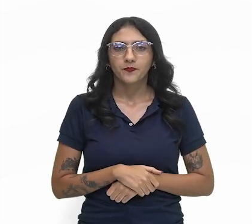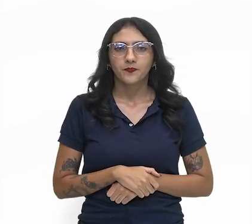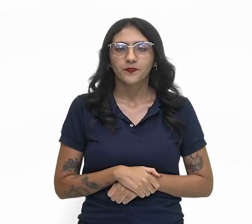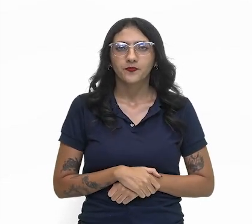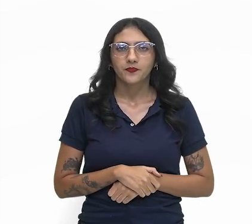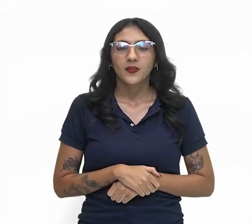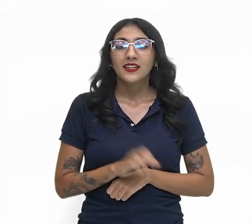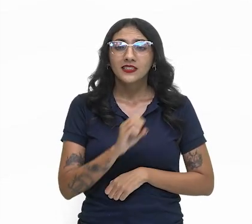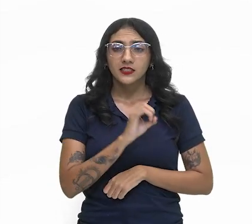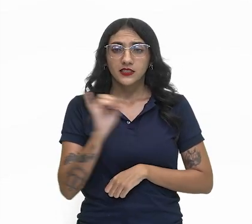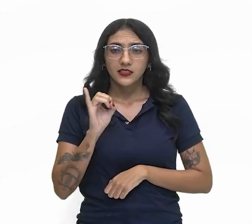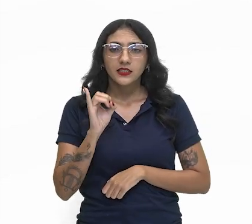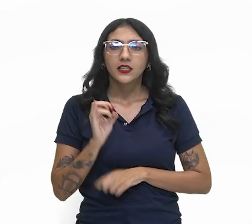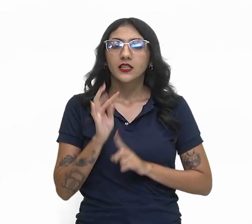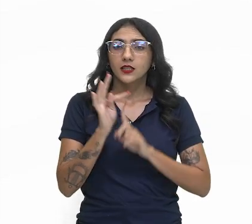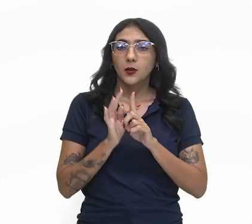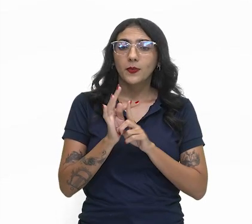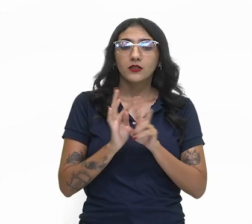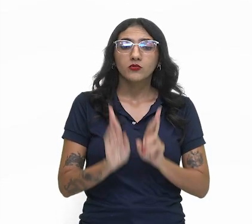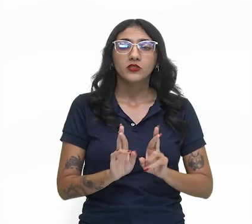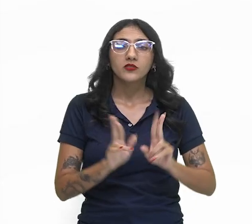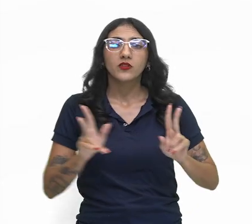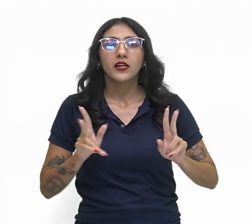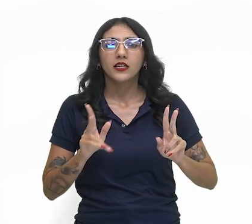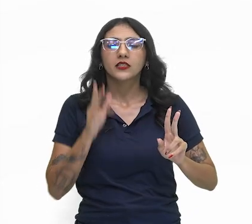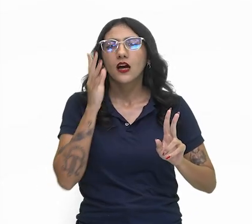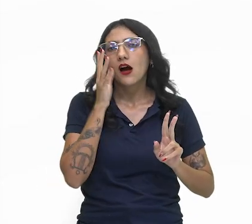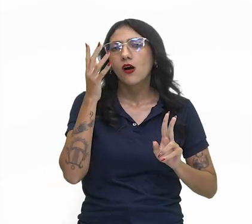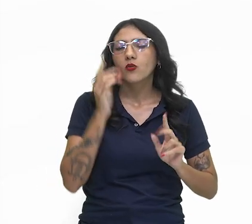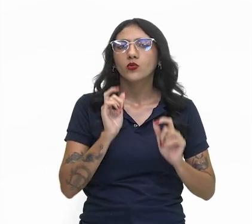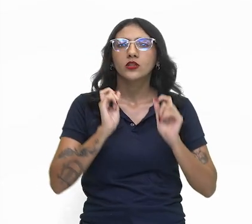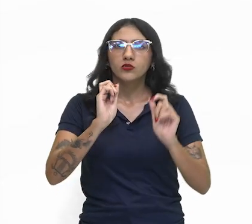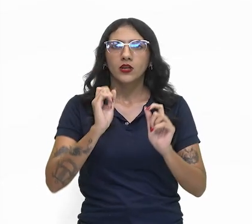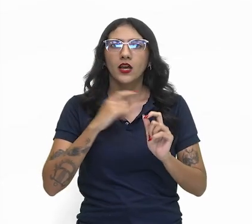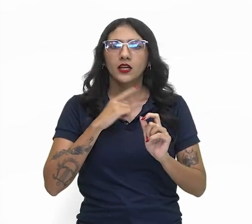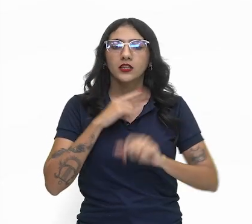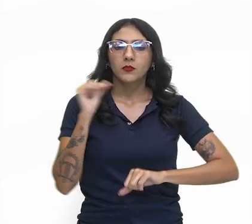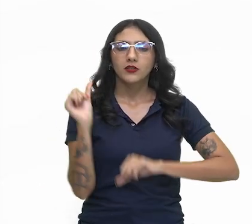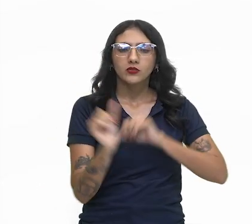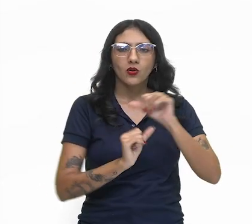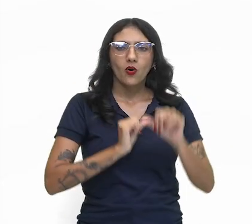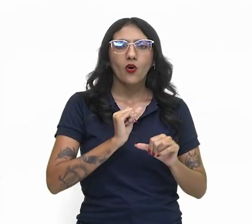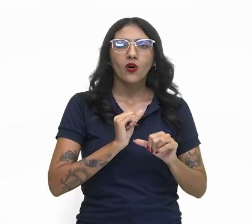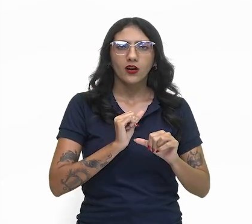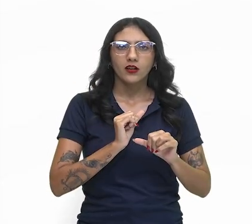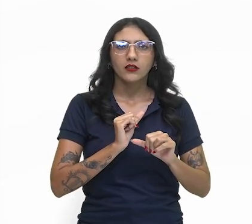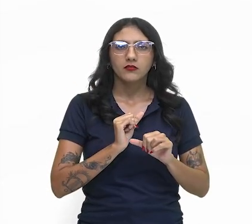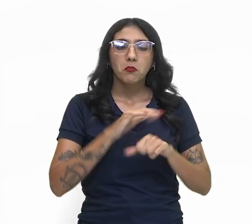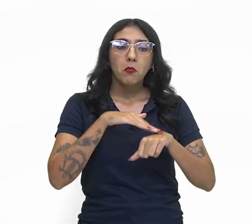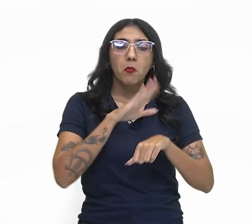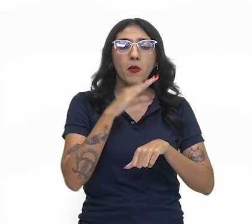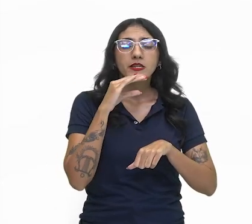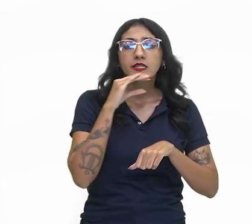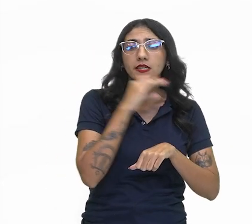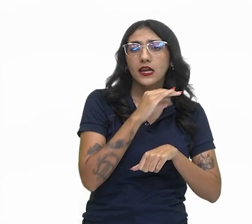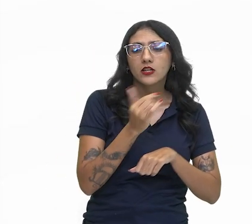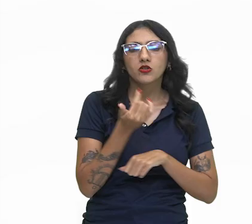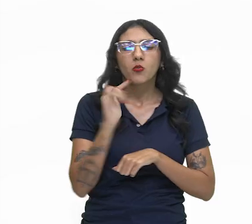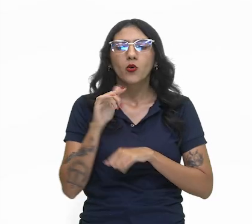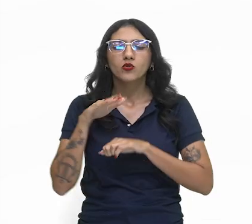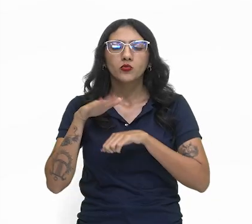temperaturas diferentes, há um fluxo de energia, um fluxo de calor, indo do corpo mais quente para o corpo mais